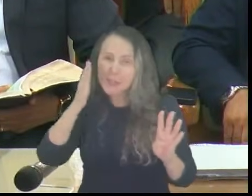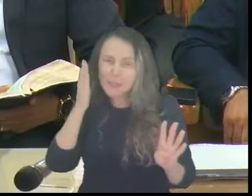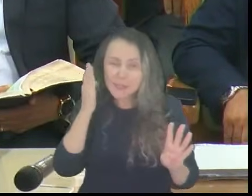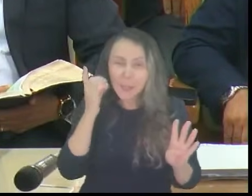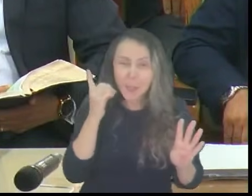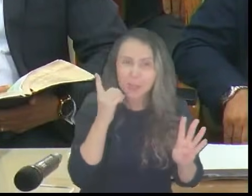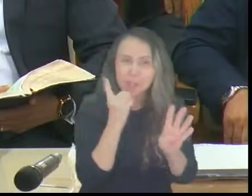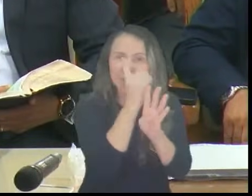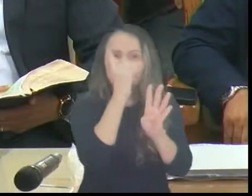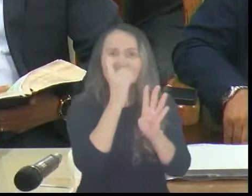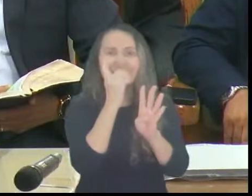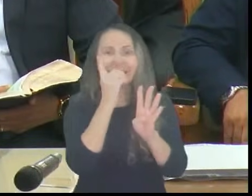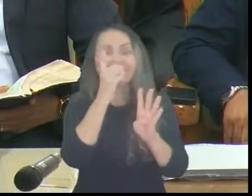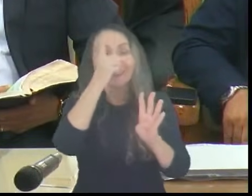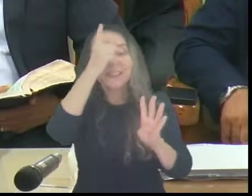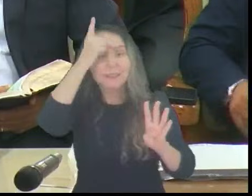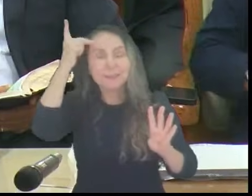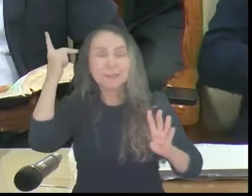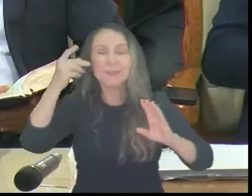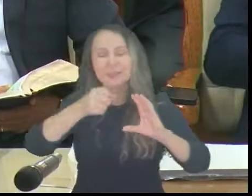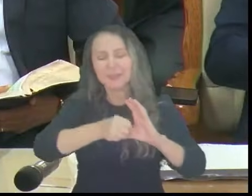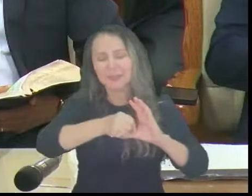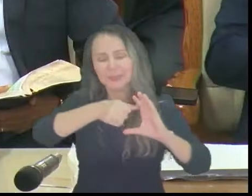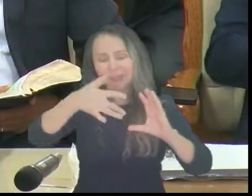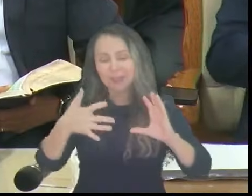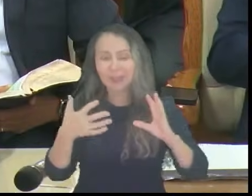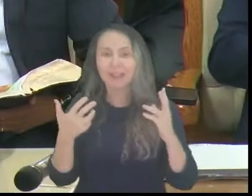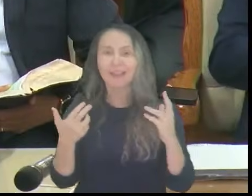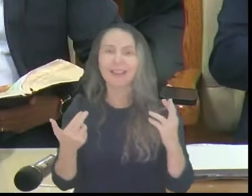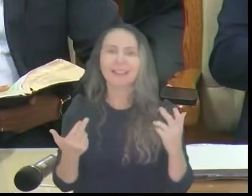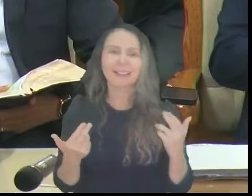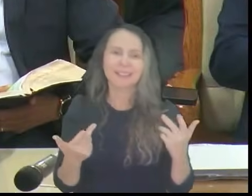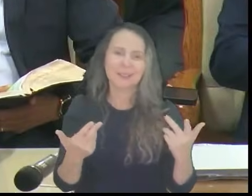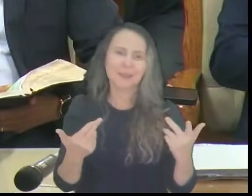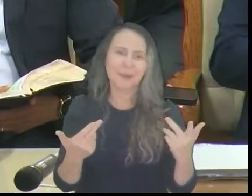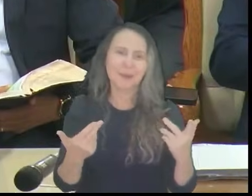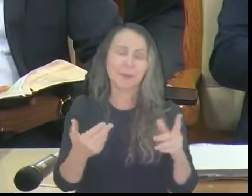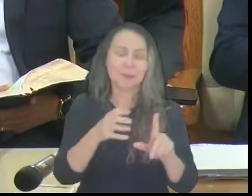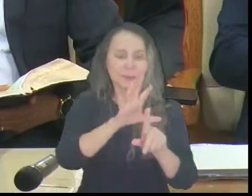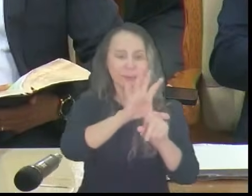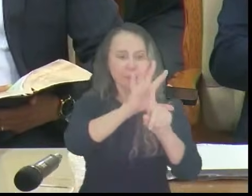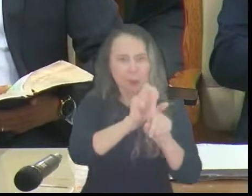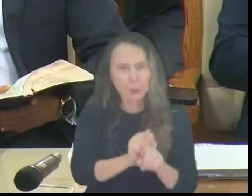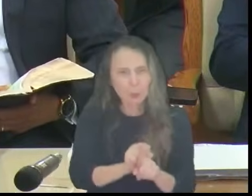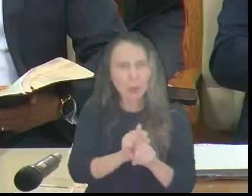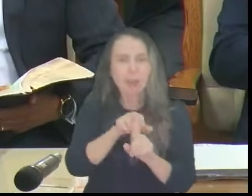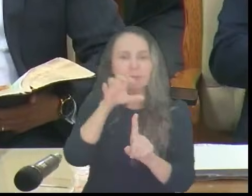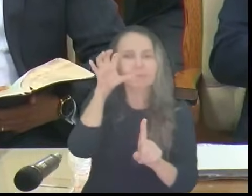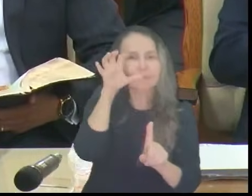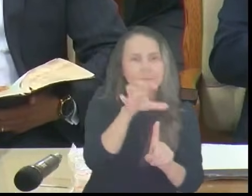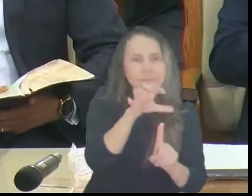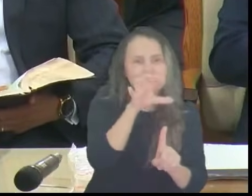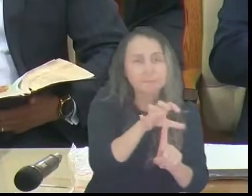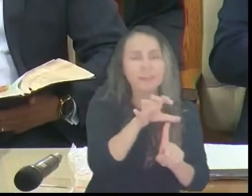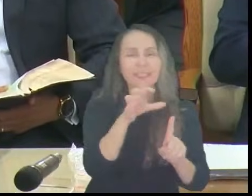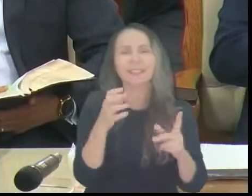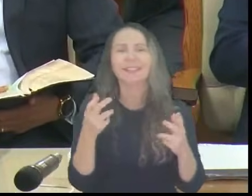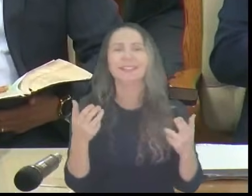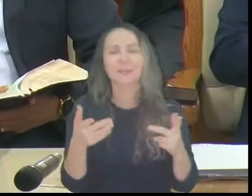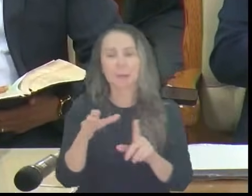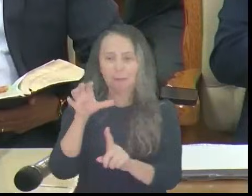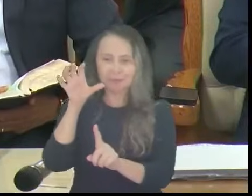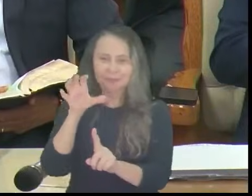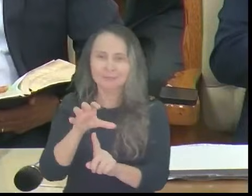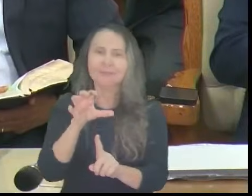morreram, mas com o demônio que operava neles, para impedir que vocês falem no nome de